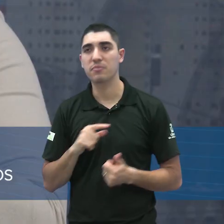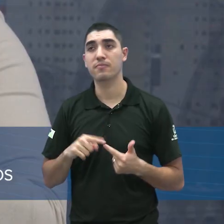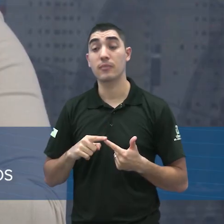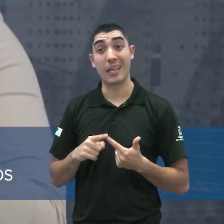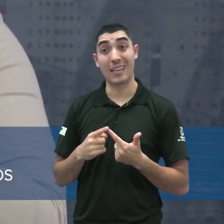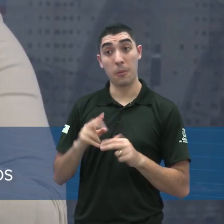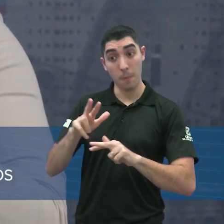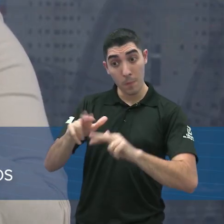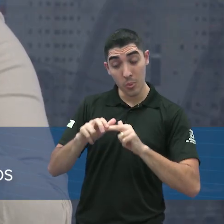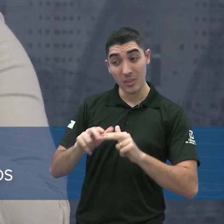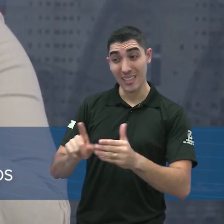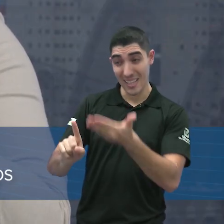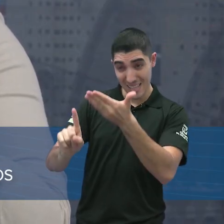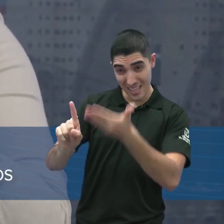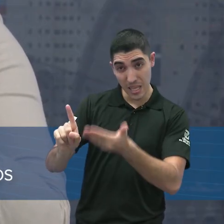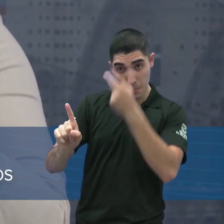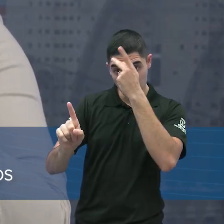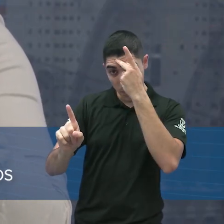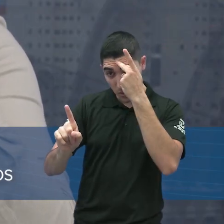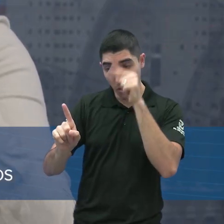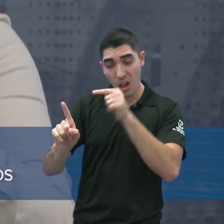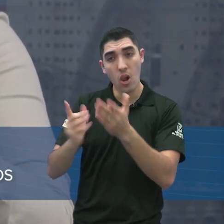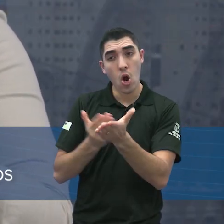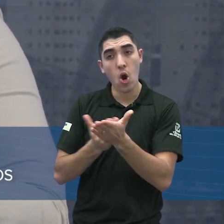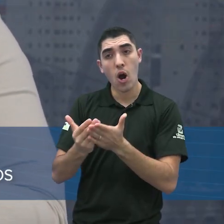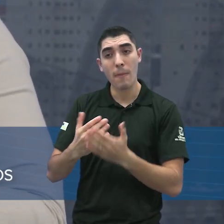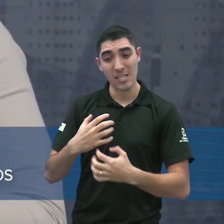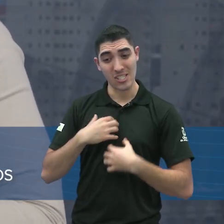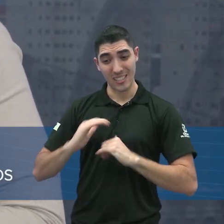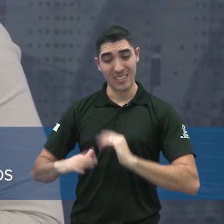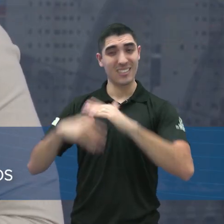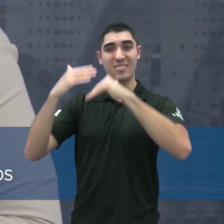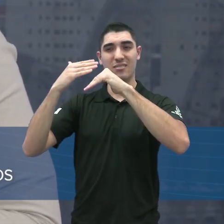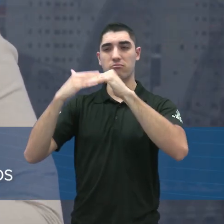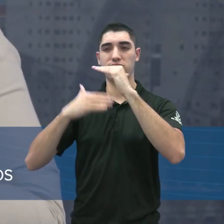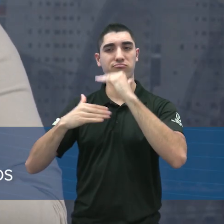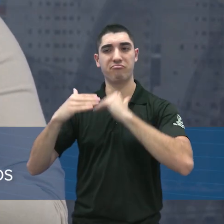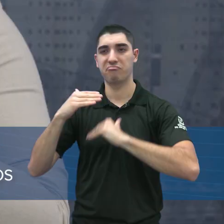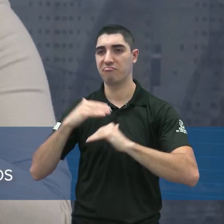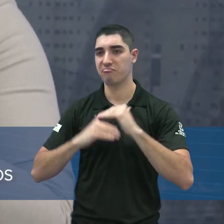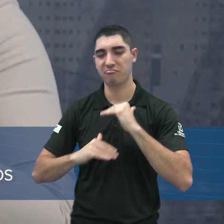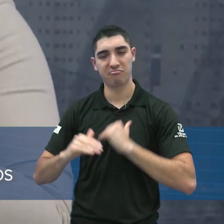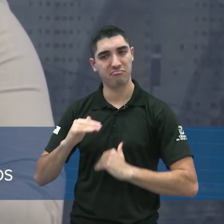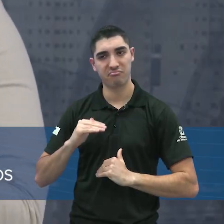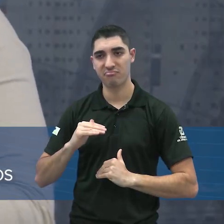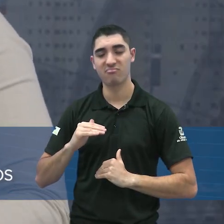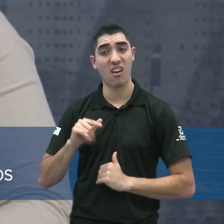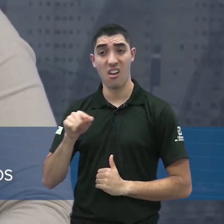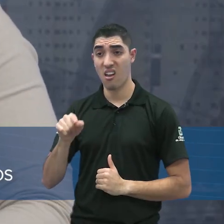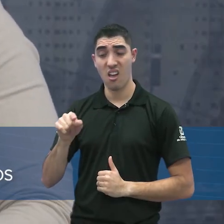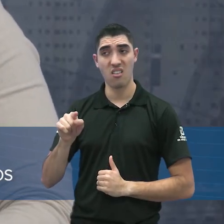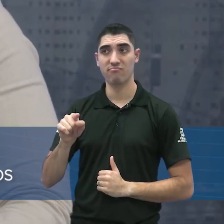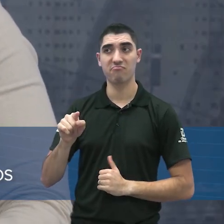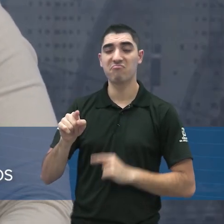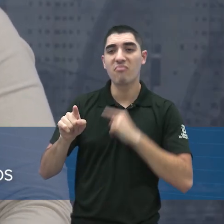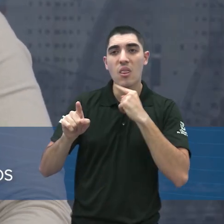isso gera no próprio indivíduo uma desconstrução desses valores, uma desconstrução desse papel, né, que se atribui ao